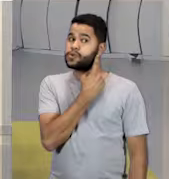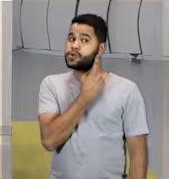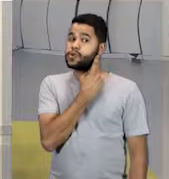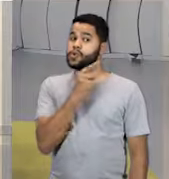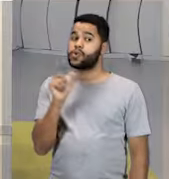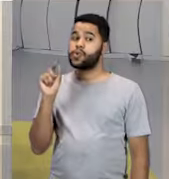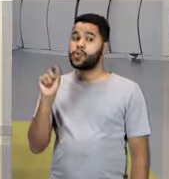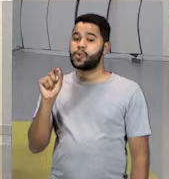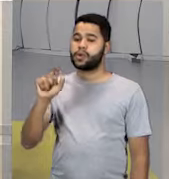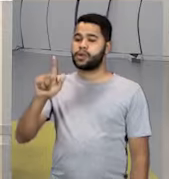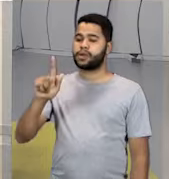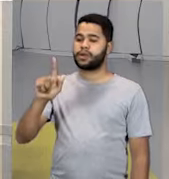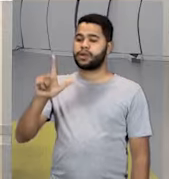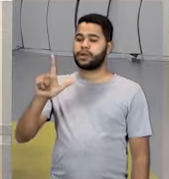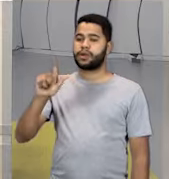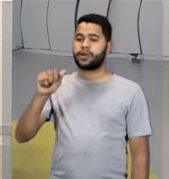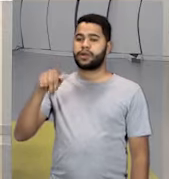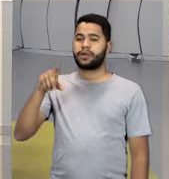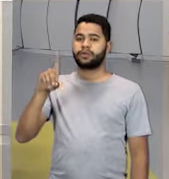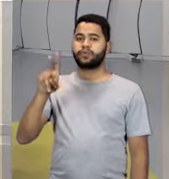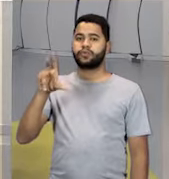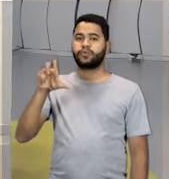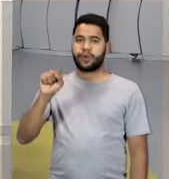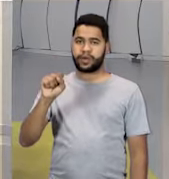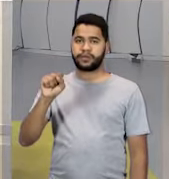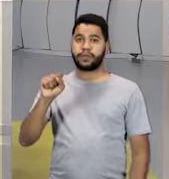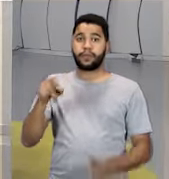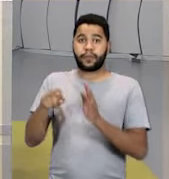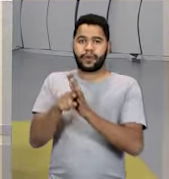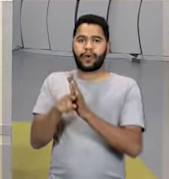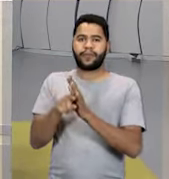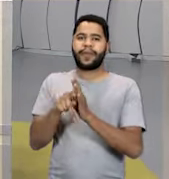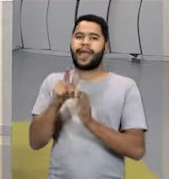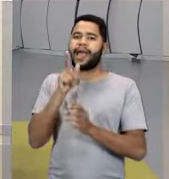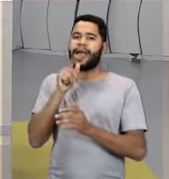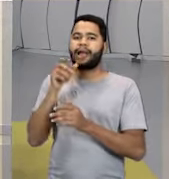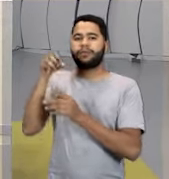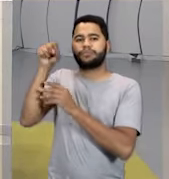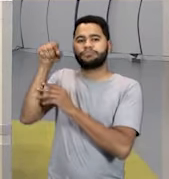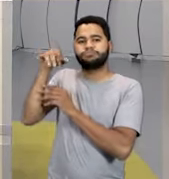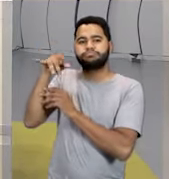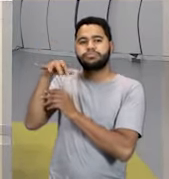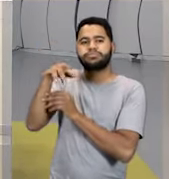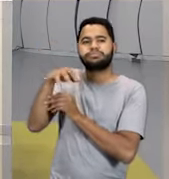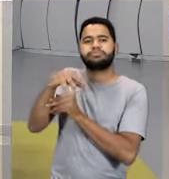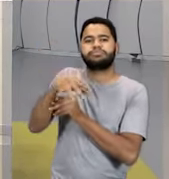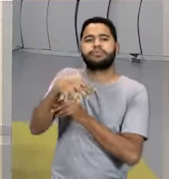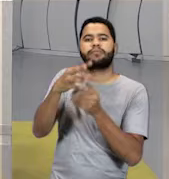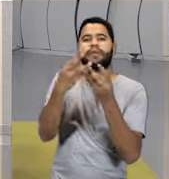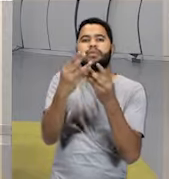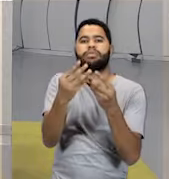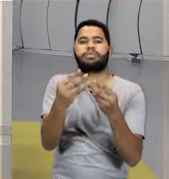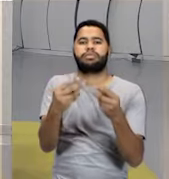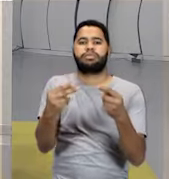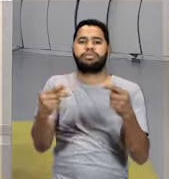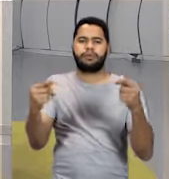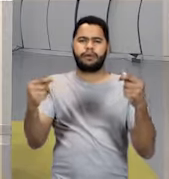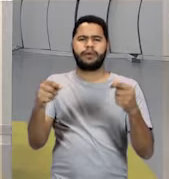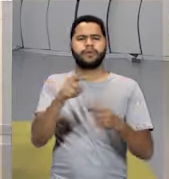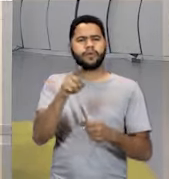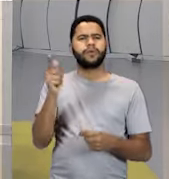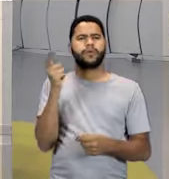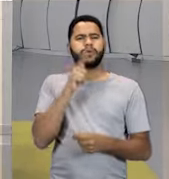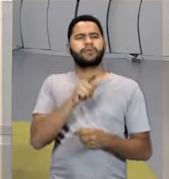são glândulas salivares. São as glândulas que produzem a saliva. Você